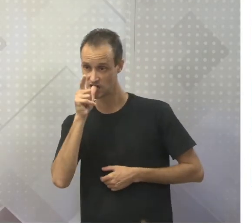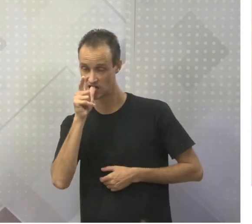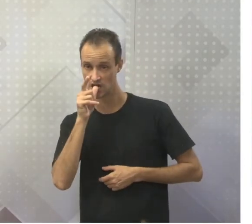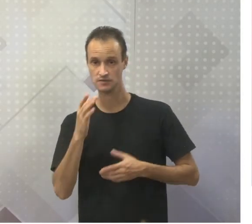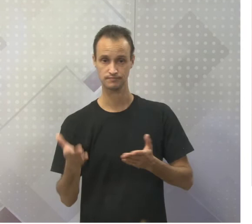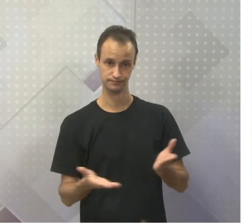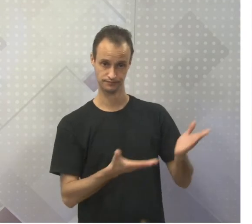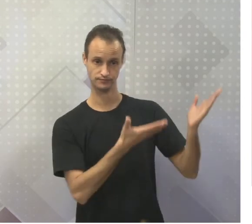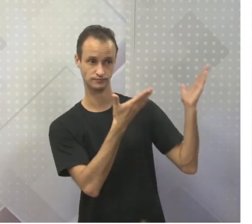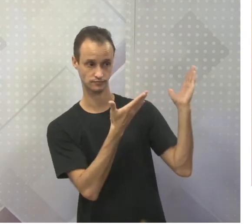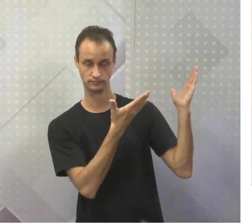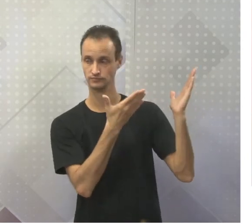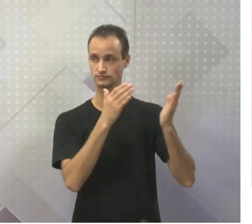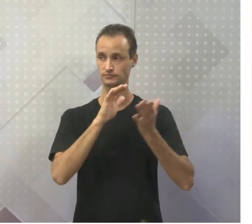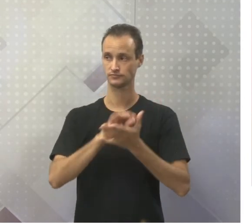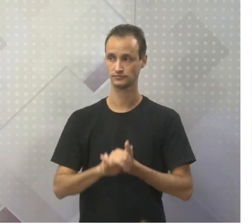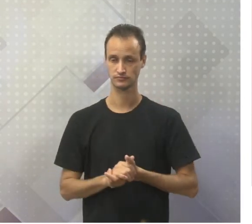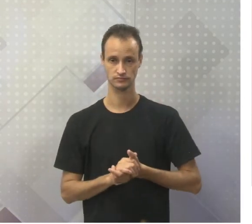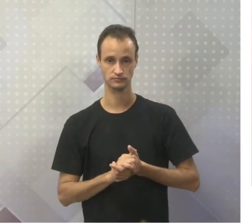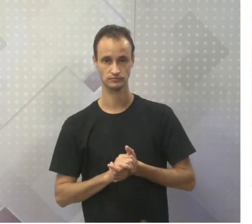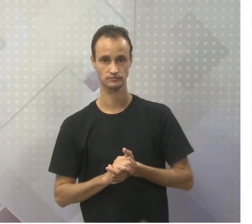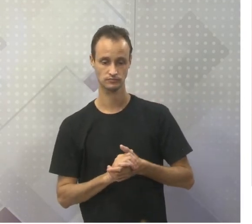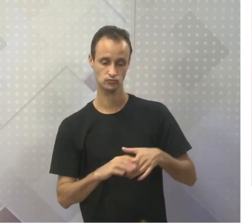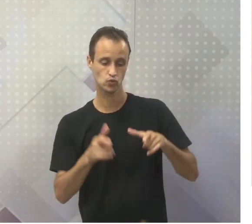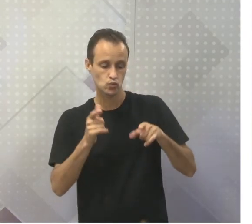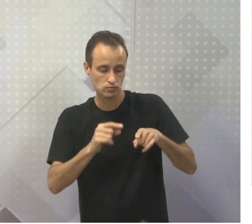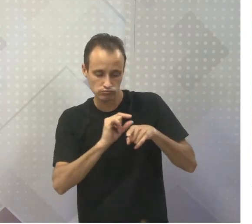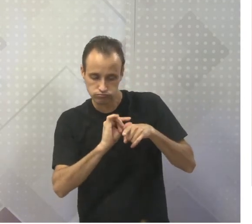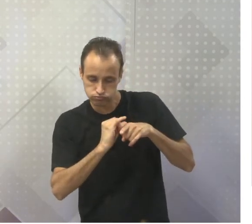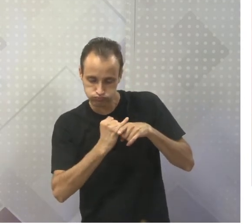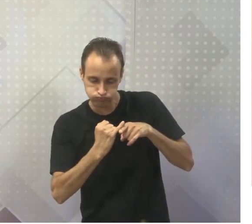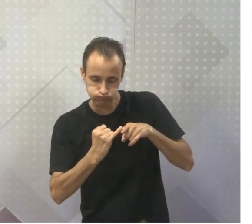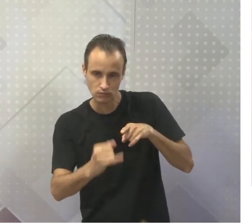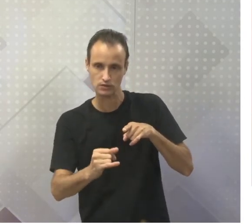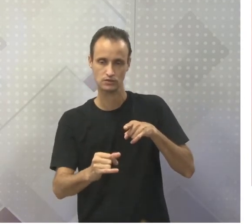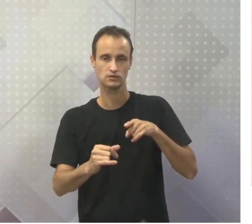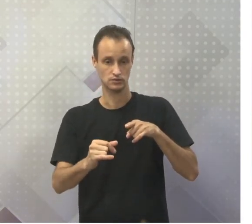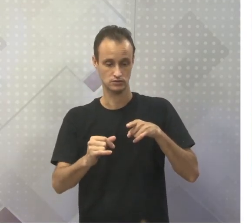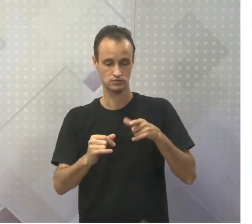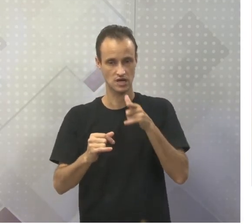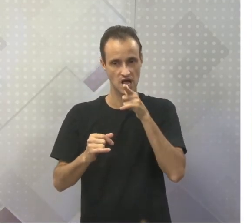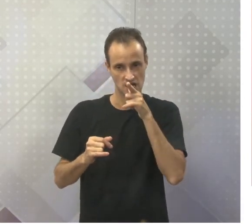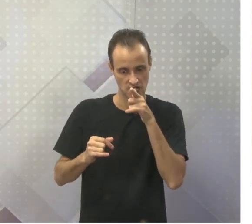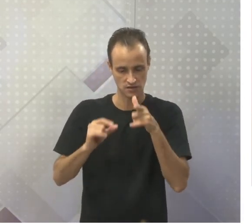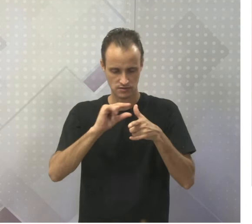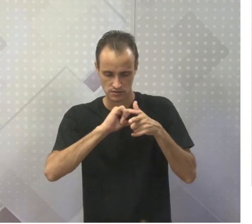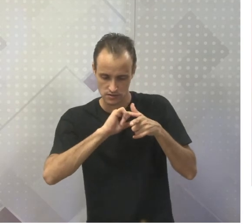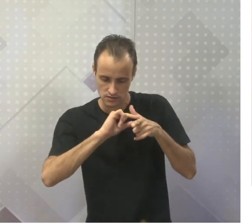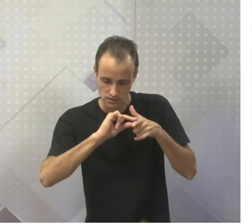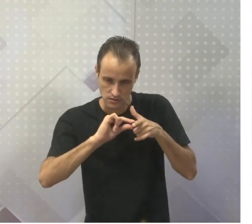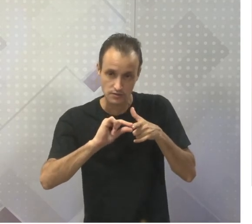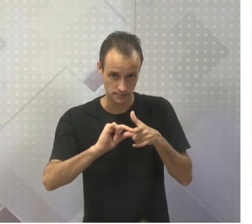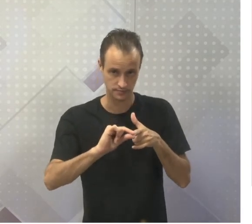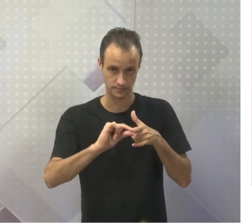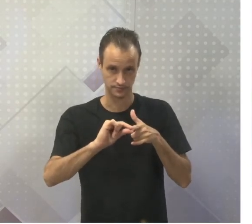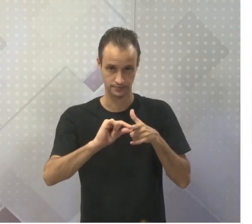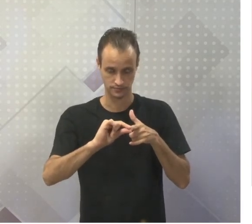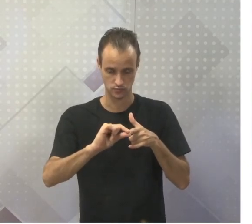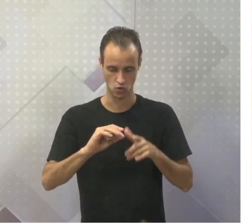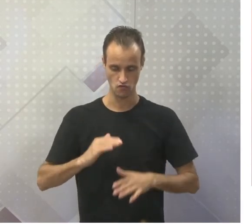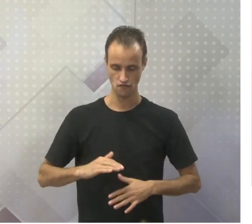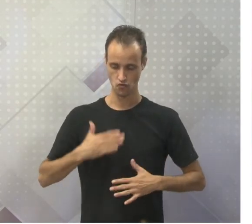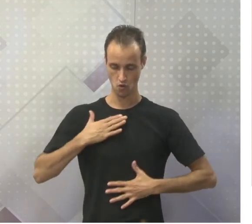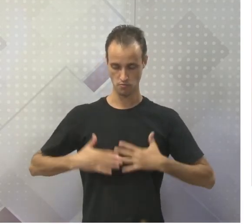uretra, local de saída de sêmen e urina, o pênis, que é um órgão tubular existente no exterior